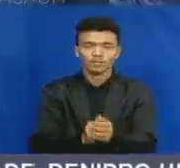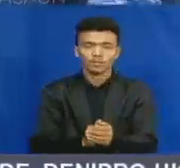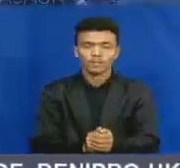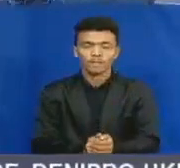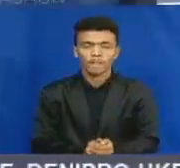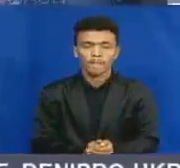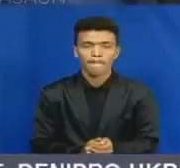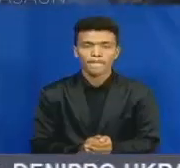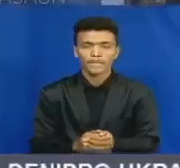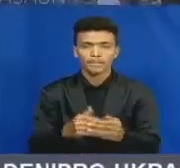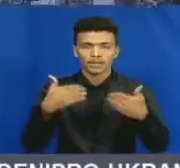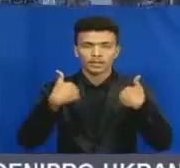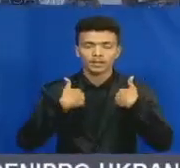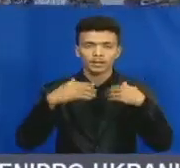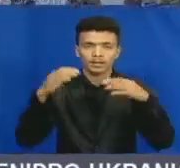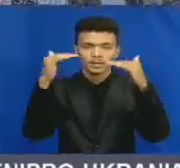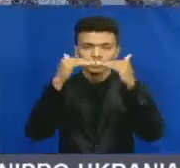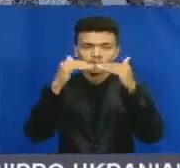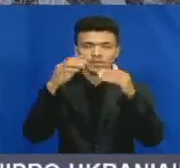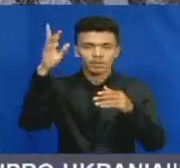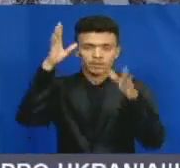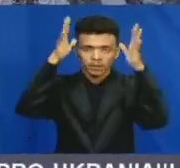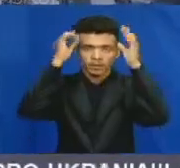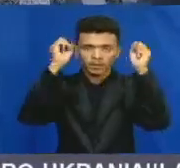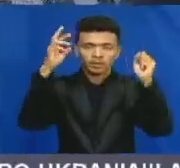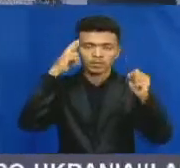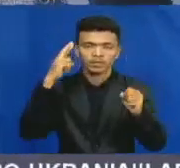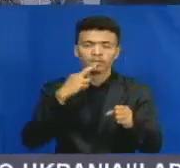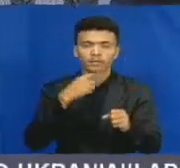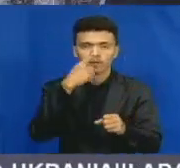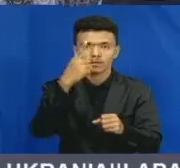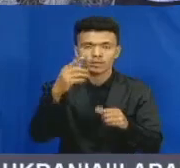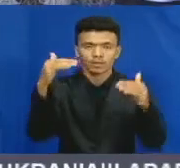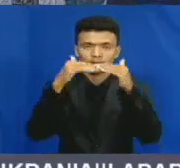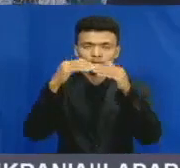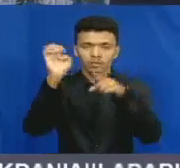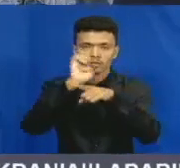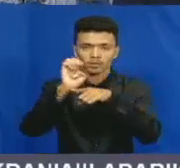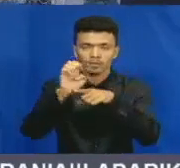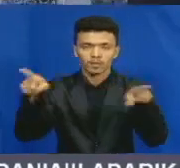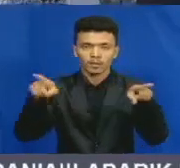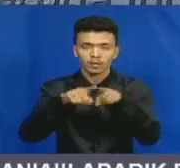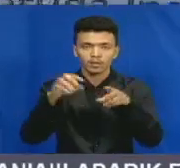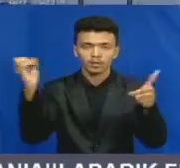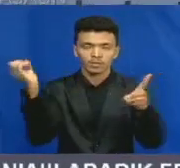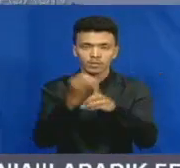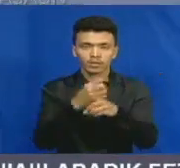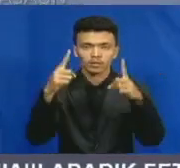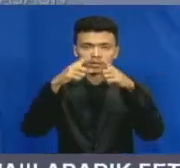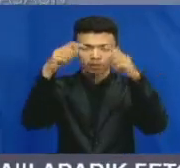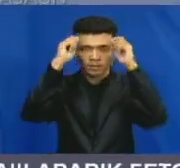Brende. E a comunicado ne presidente da República, José Ramos Horta, tem Fórum Econômico ne. Nessa oportunidade, o